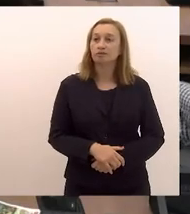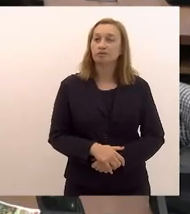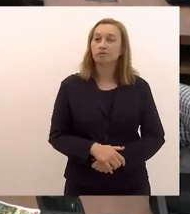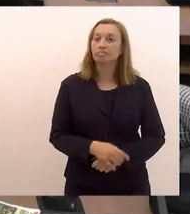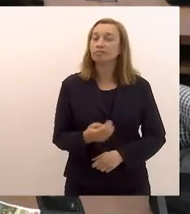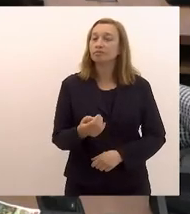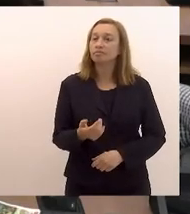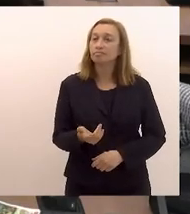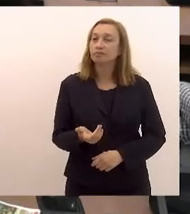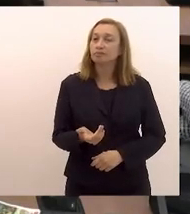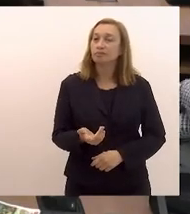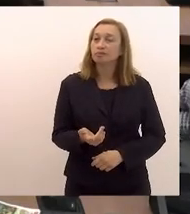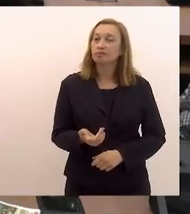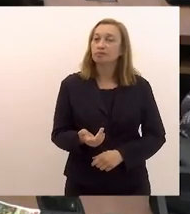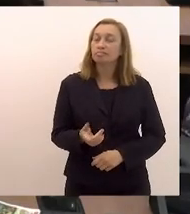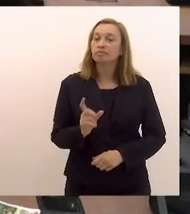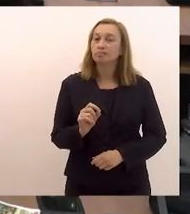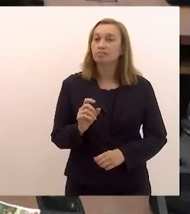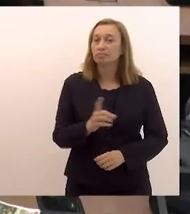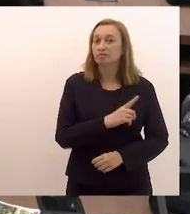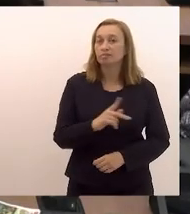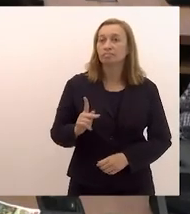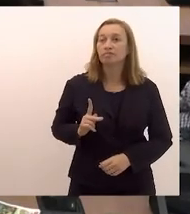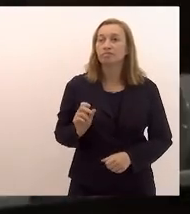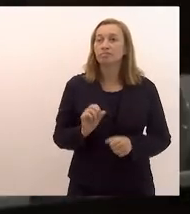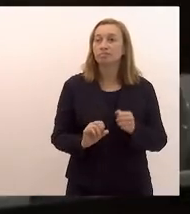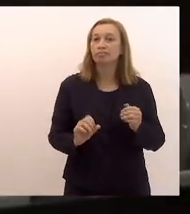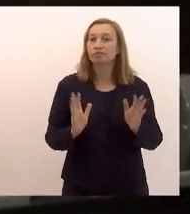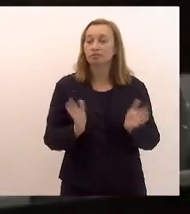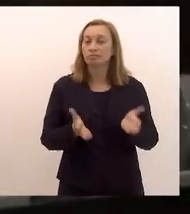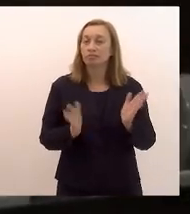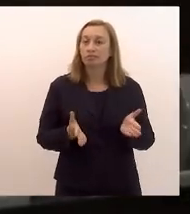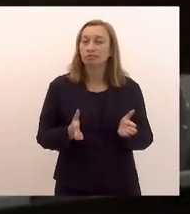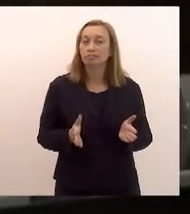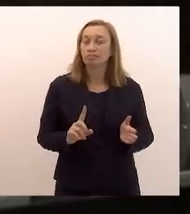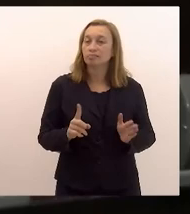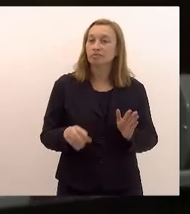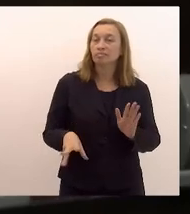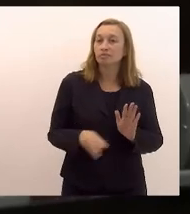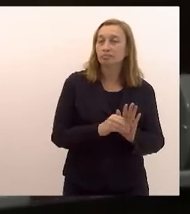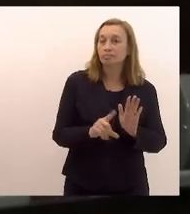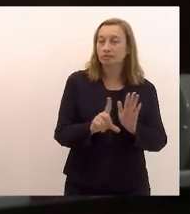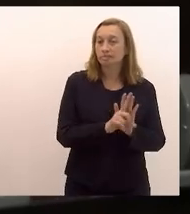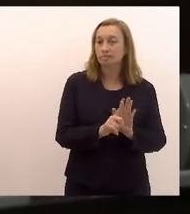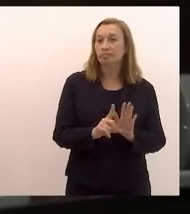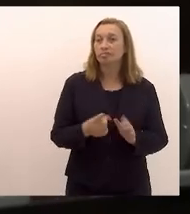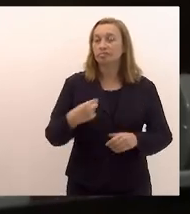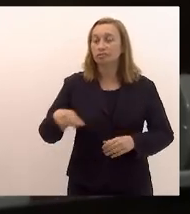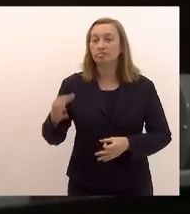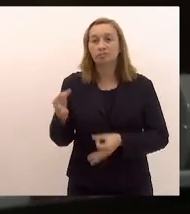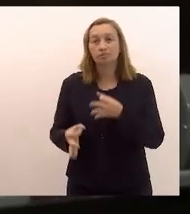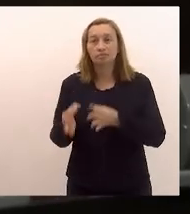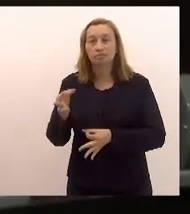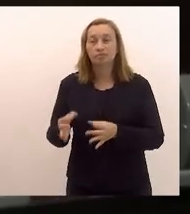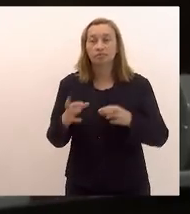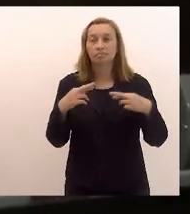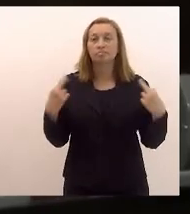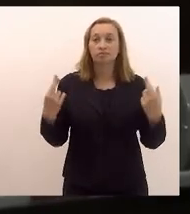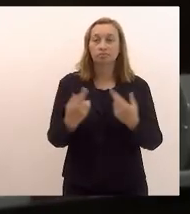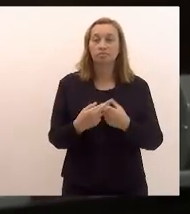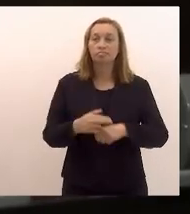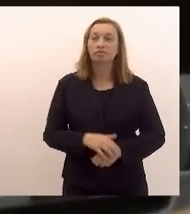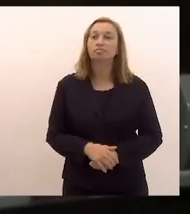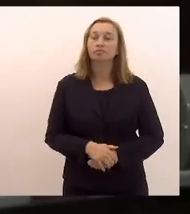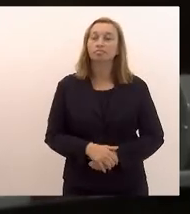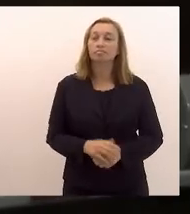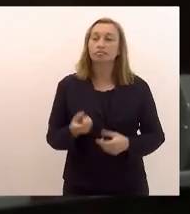trazendo um pouco da do que a defensoria pública faz hoje mas não está na lei como a participação em audiências públicas esse diálogo com